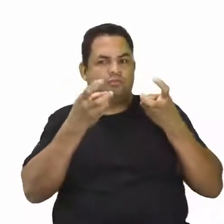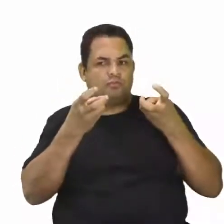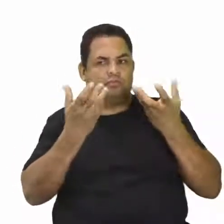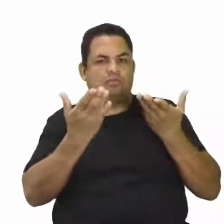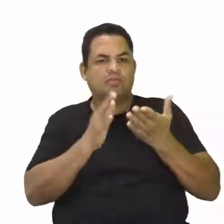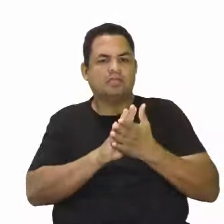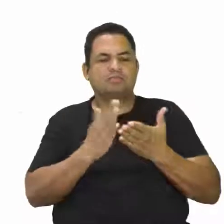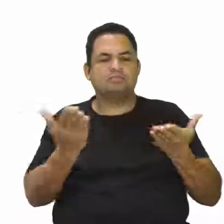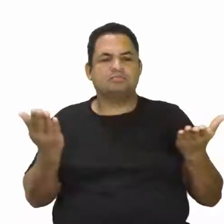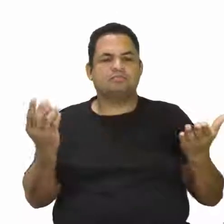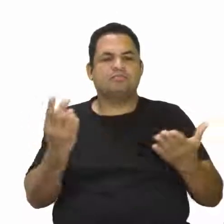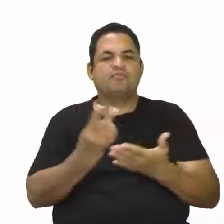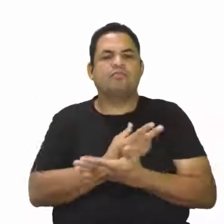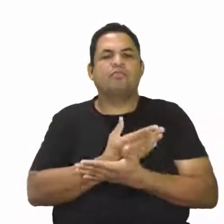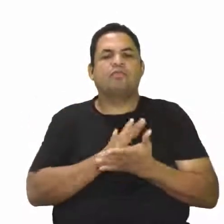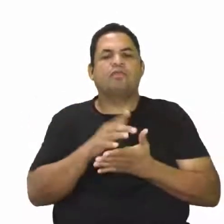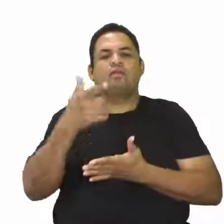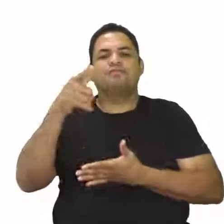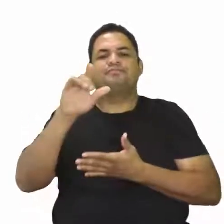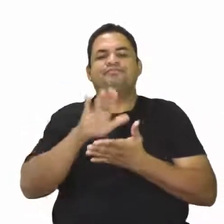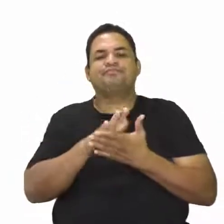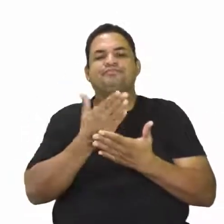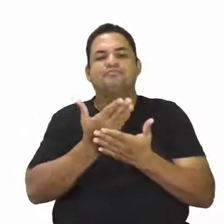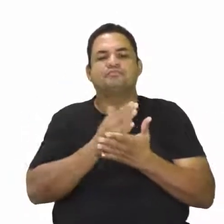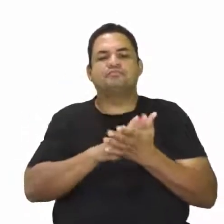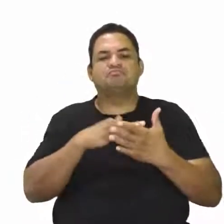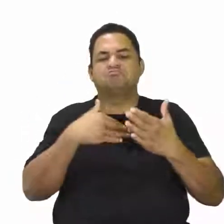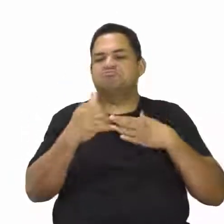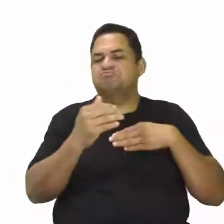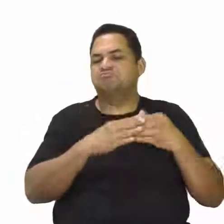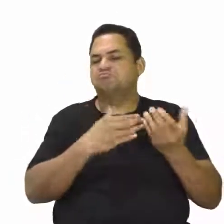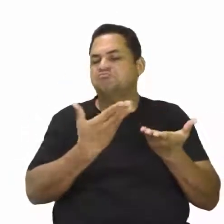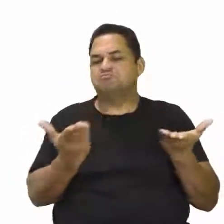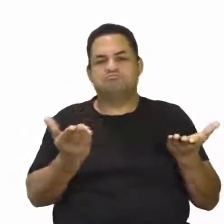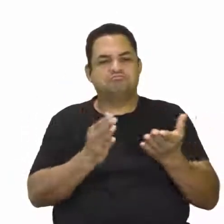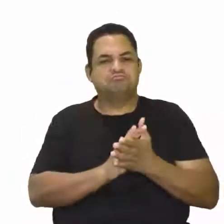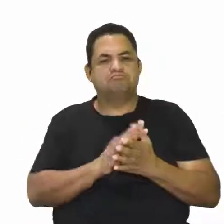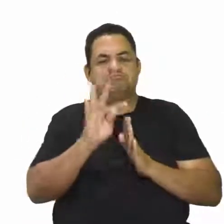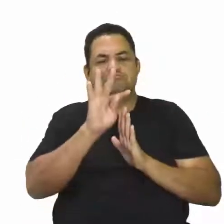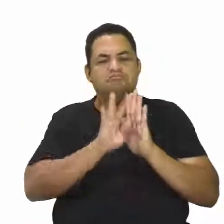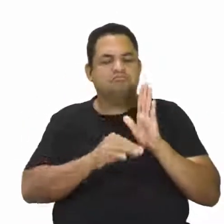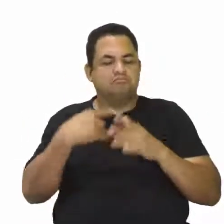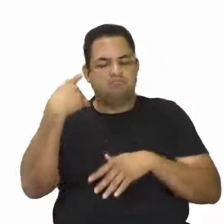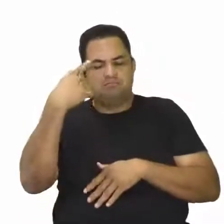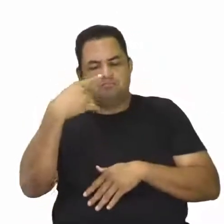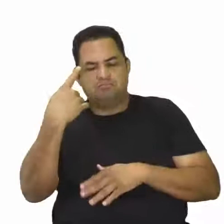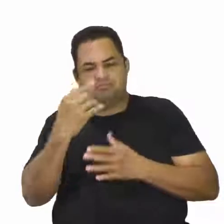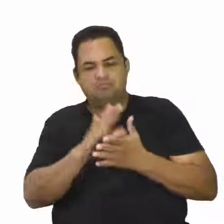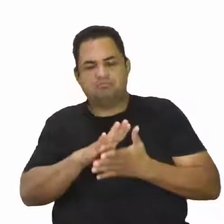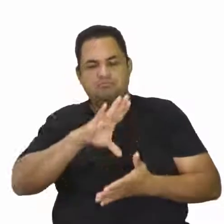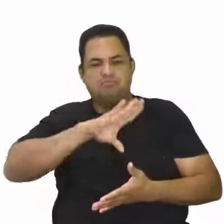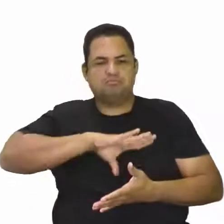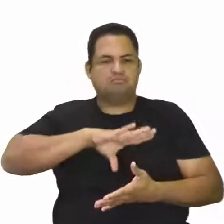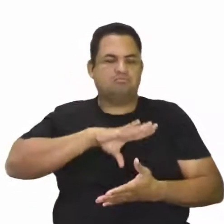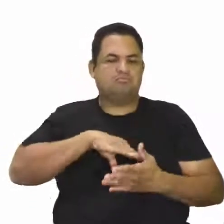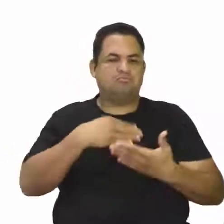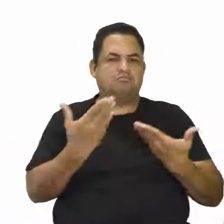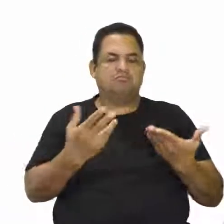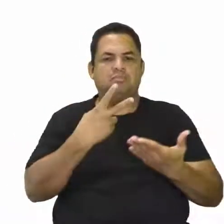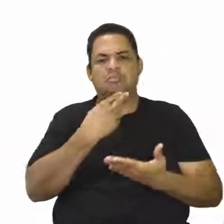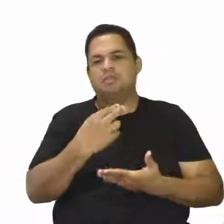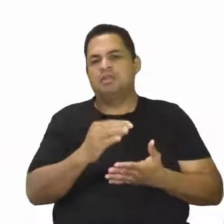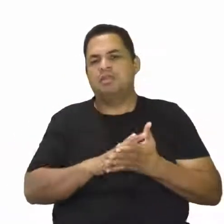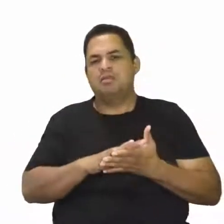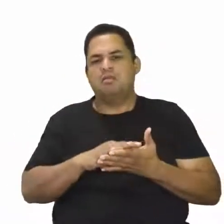perceber essas situações, eu consigo interpretar qualquer texto, seja da língua espanhola, seja da língua portuguesa, seja da